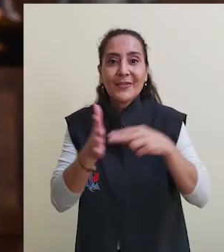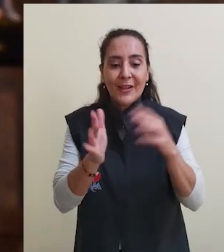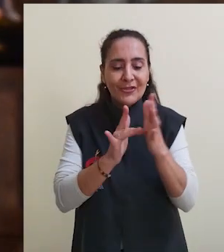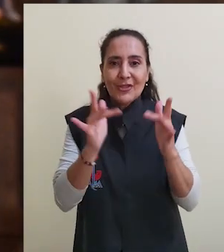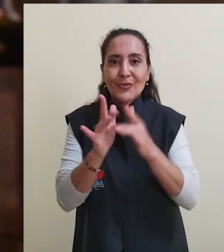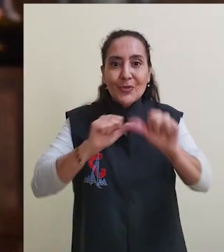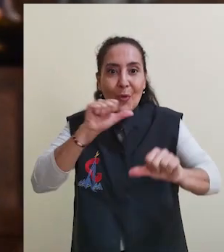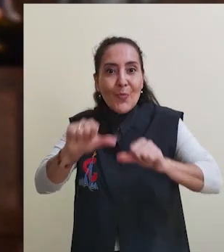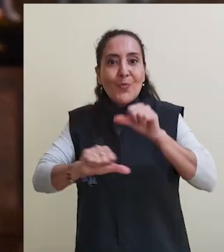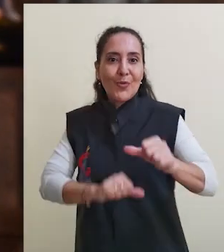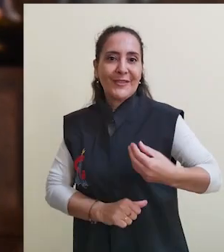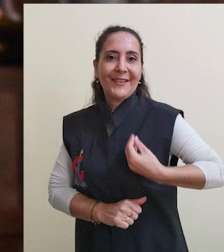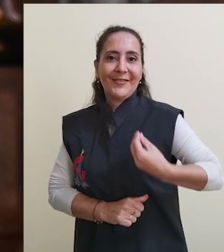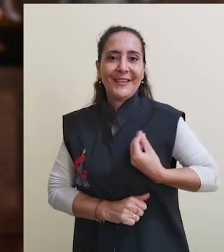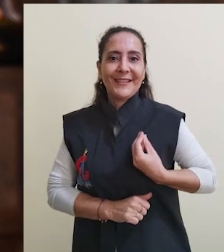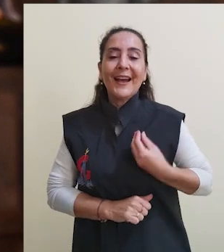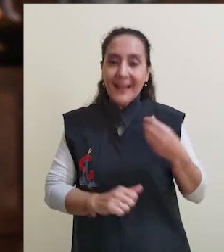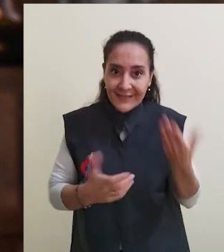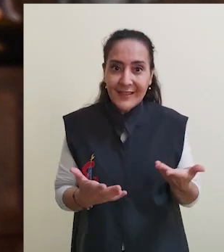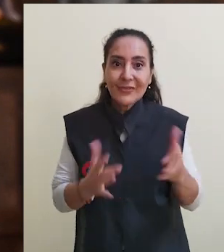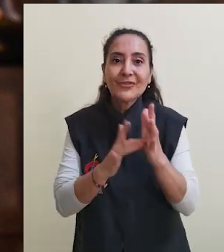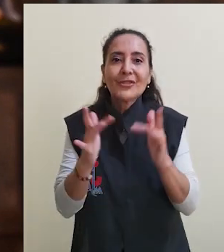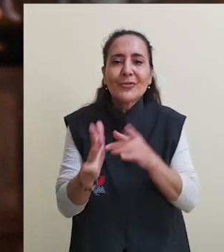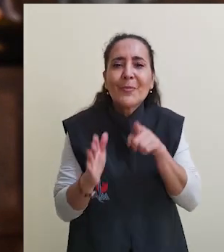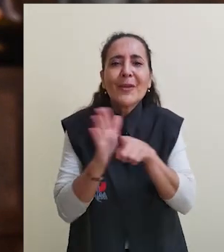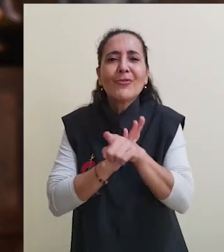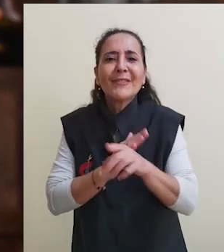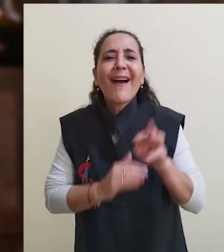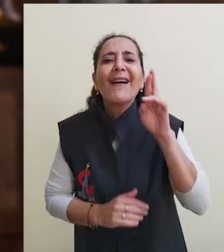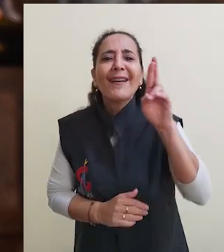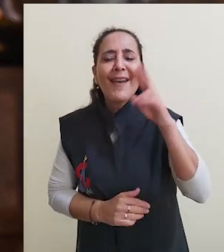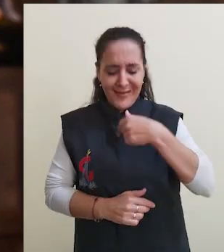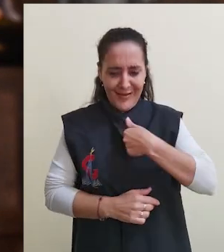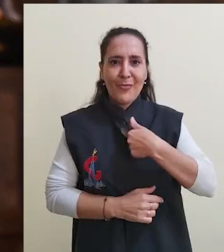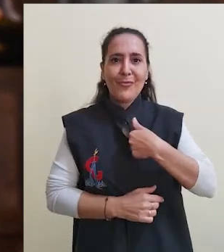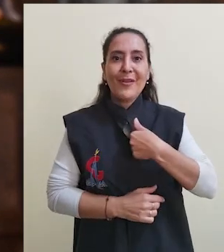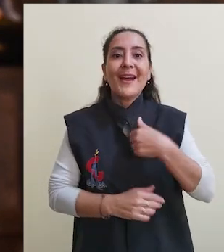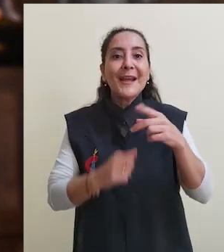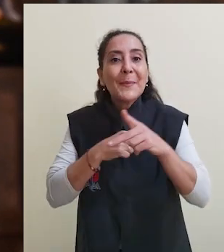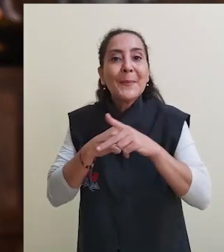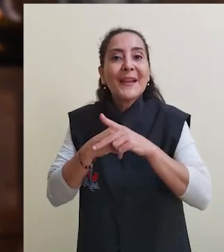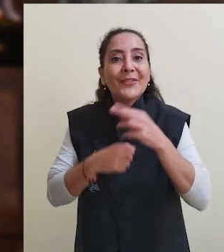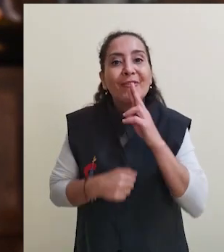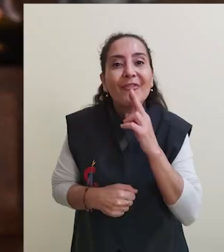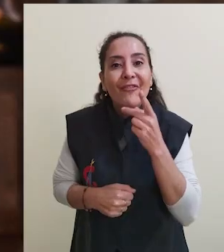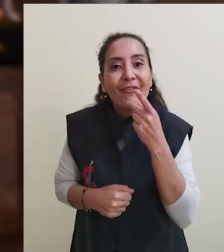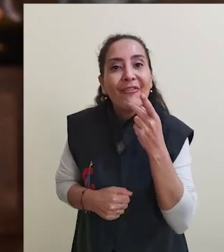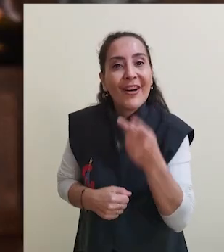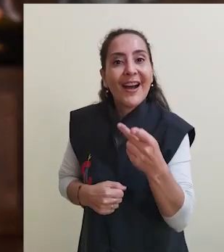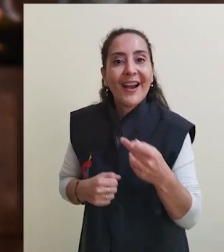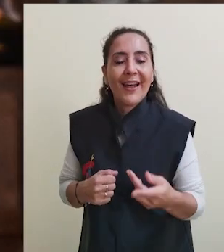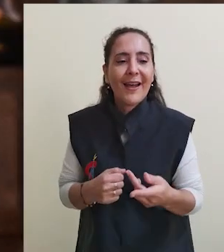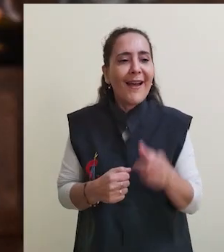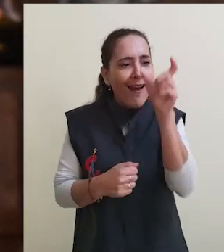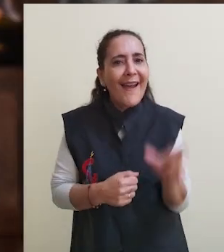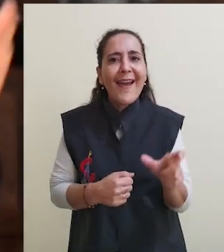muda o meu eu. E vocês? Quem vocês dizem que eu sou? Simão Pedro respondeu: Tu és o Messias, o Filho do Deus